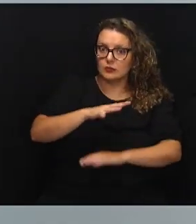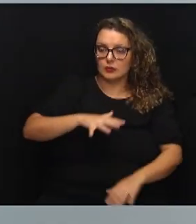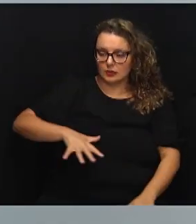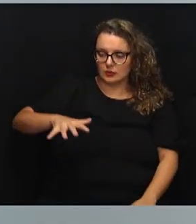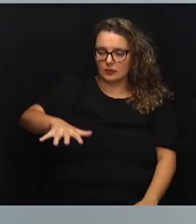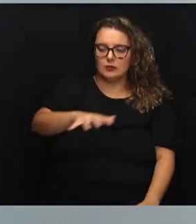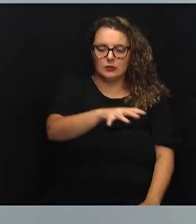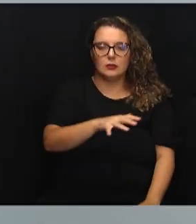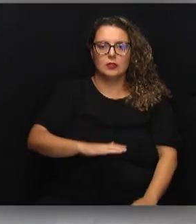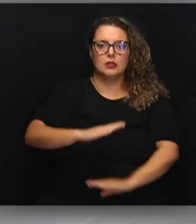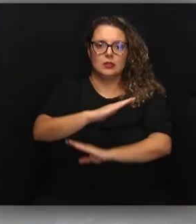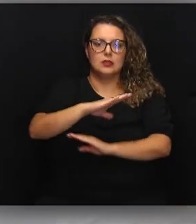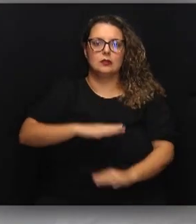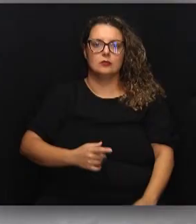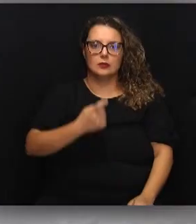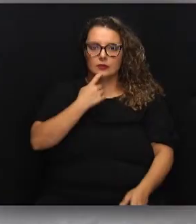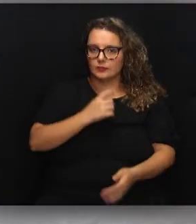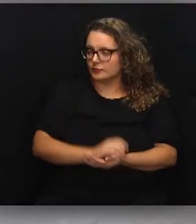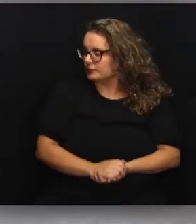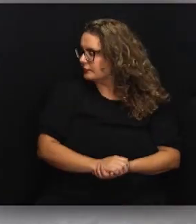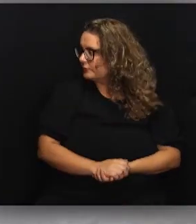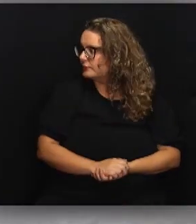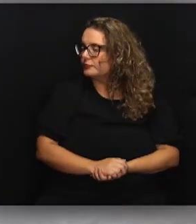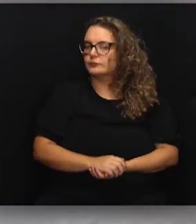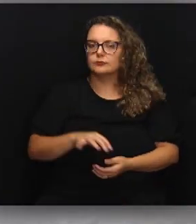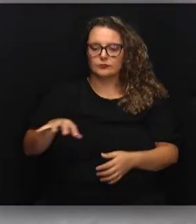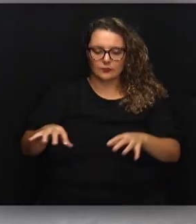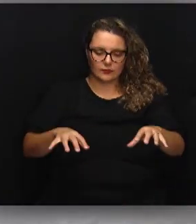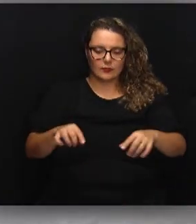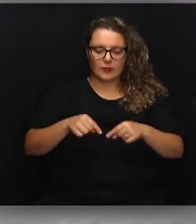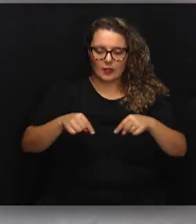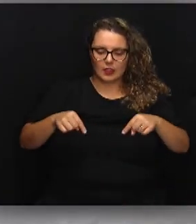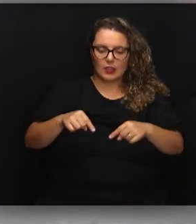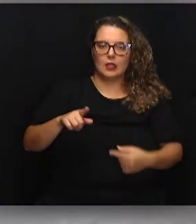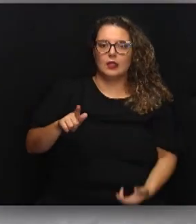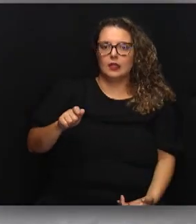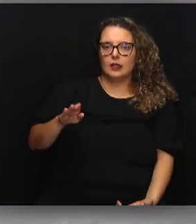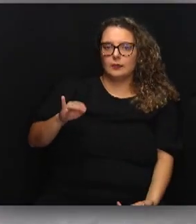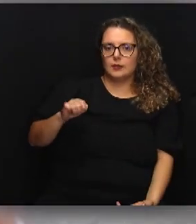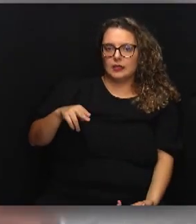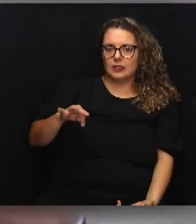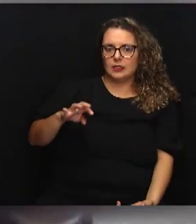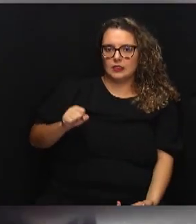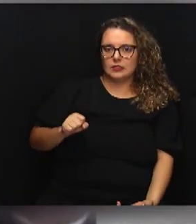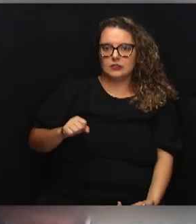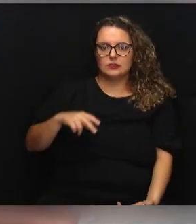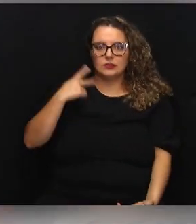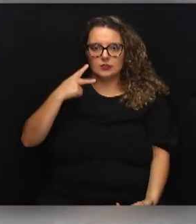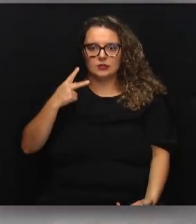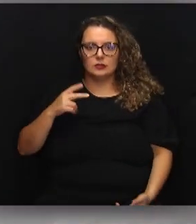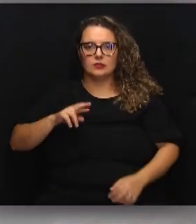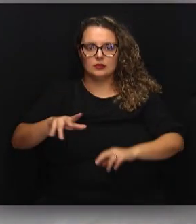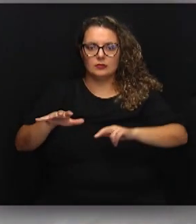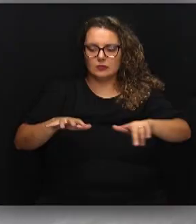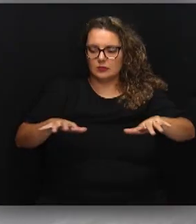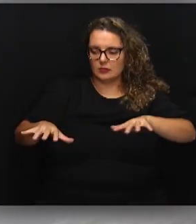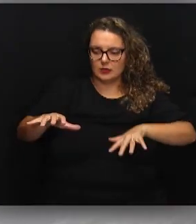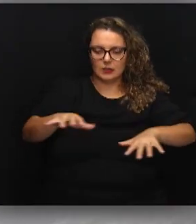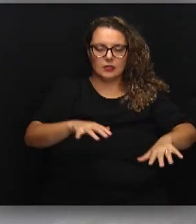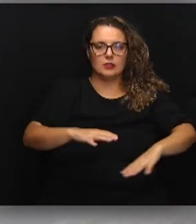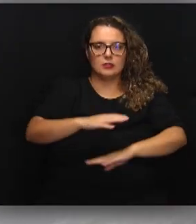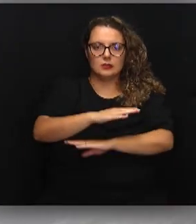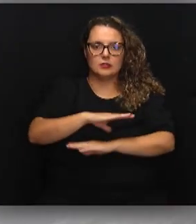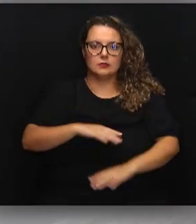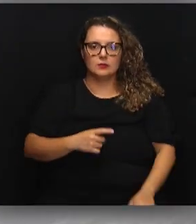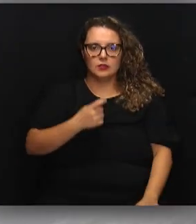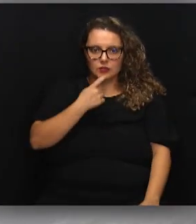da Câmara Municipal. Eles serão alocados em gabinetes de vereadores e em diversas áreas da Câmara Municipal de Campinas,